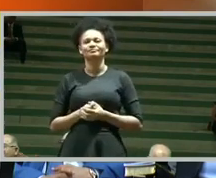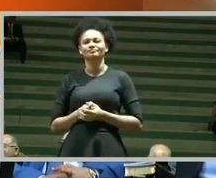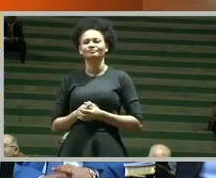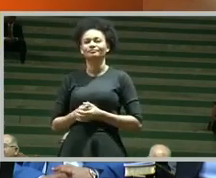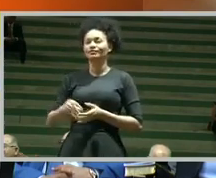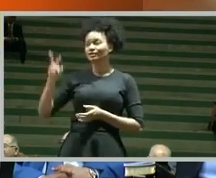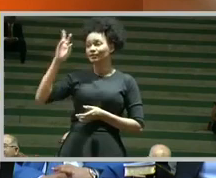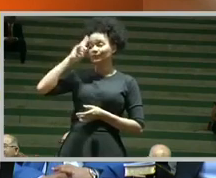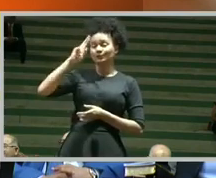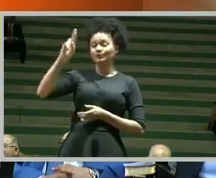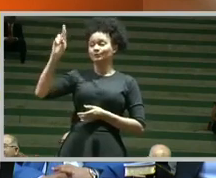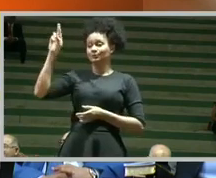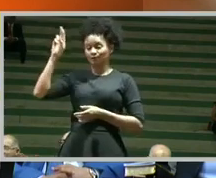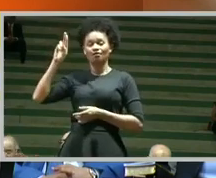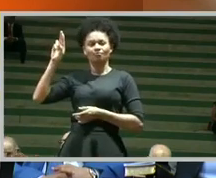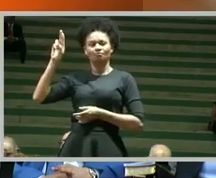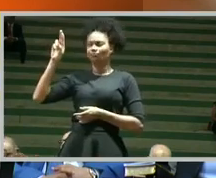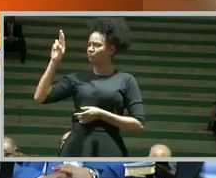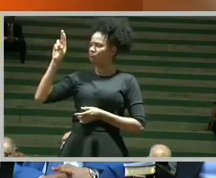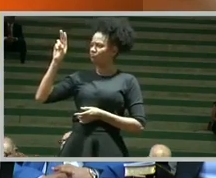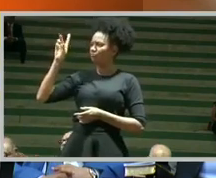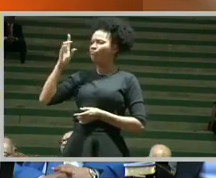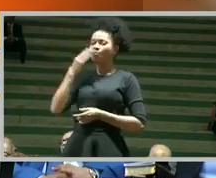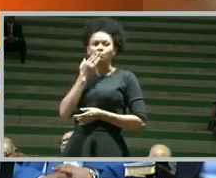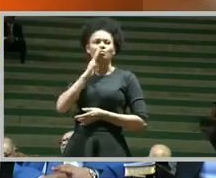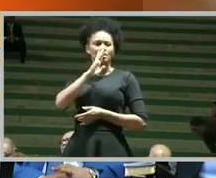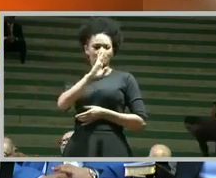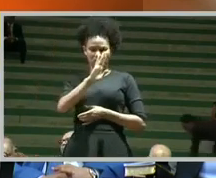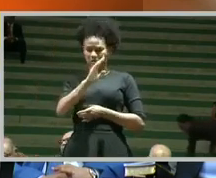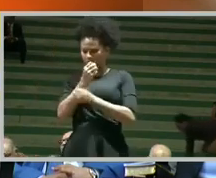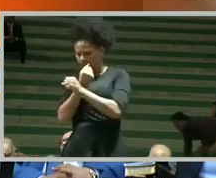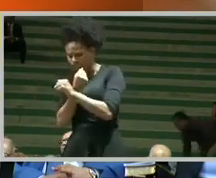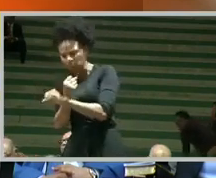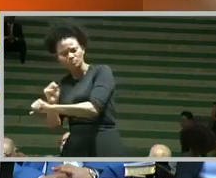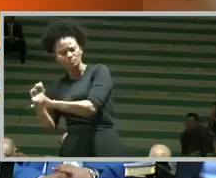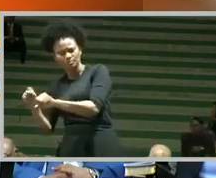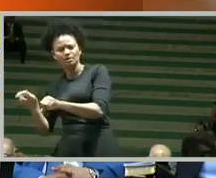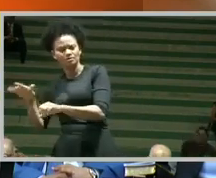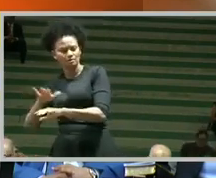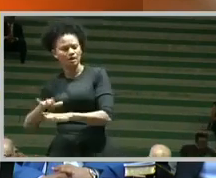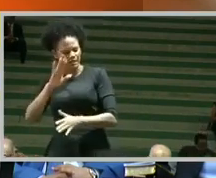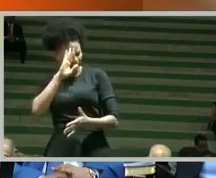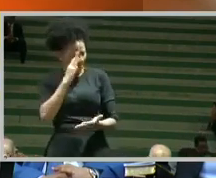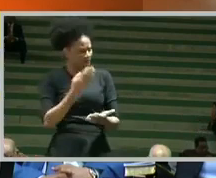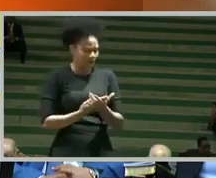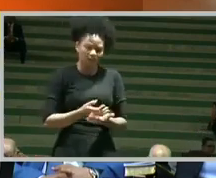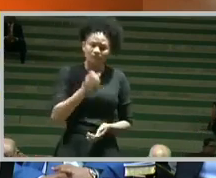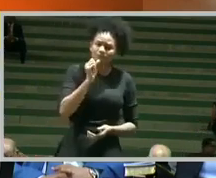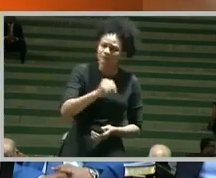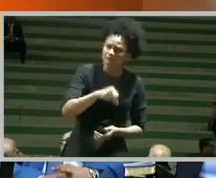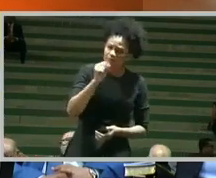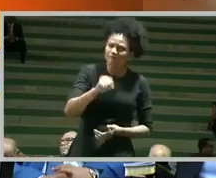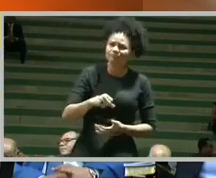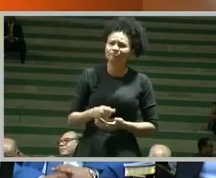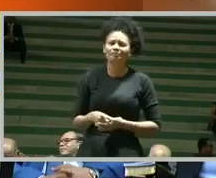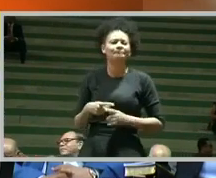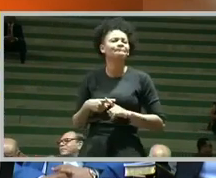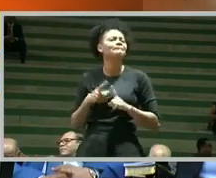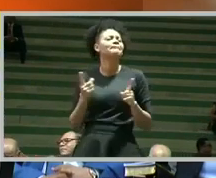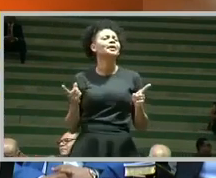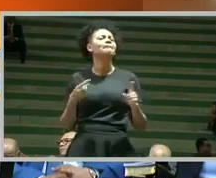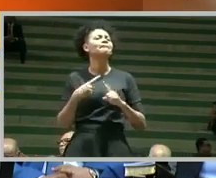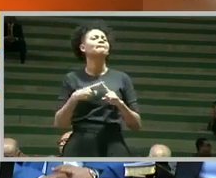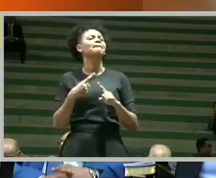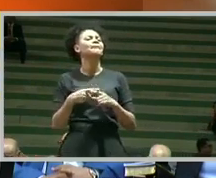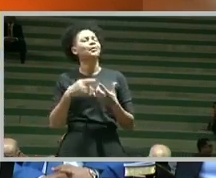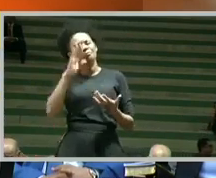O Senhor tinha prometido nos tirar de lá? Sim. Vocês acreditavam? Também. Mas então por que que vocês